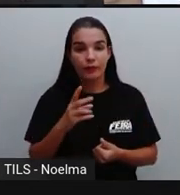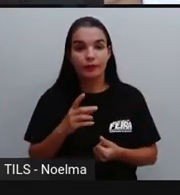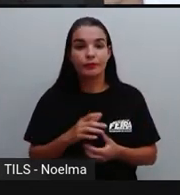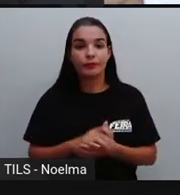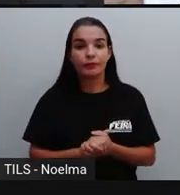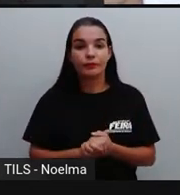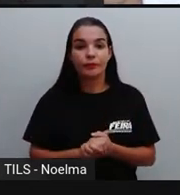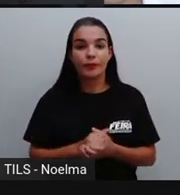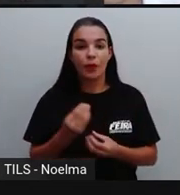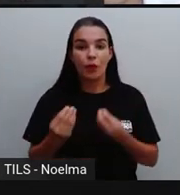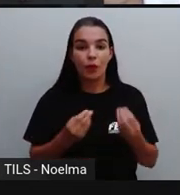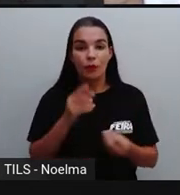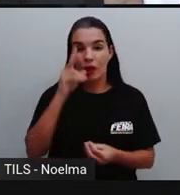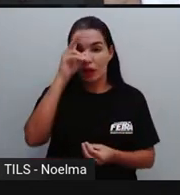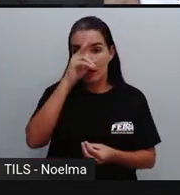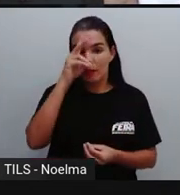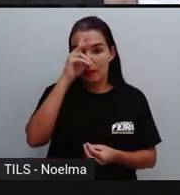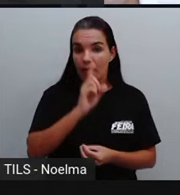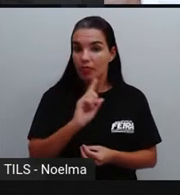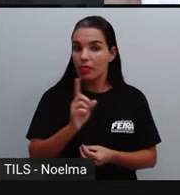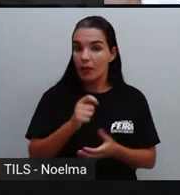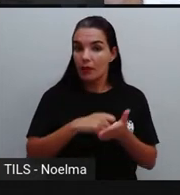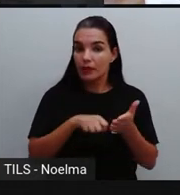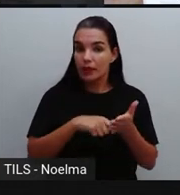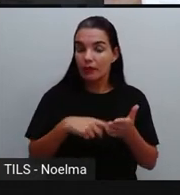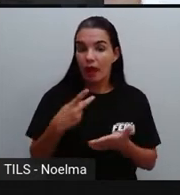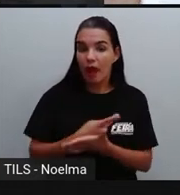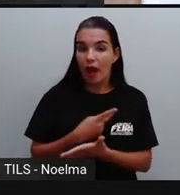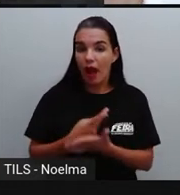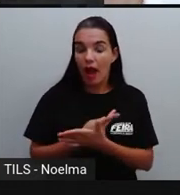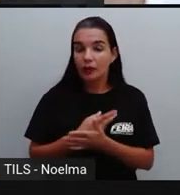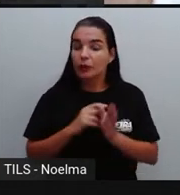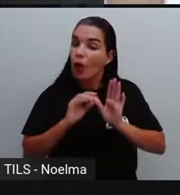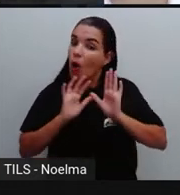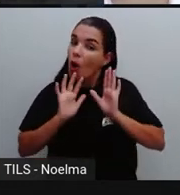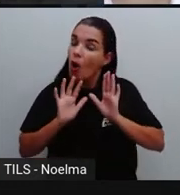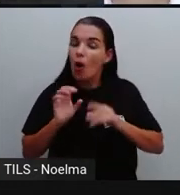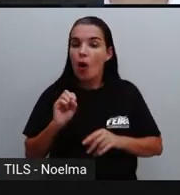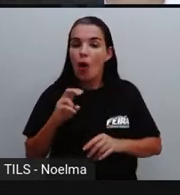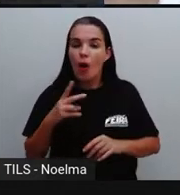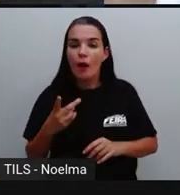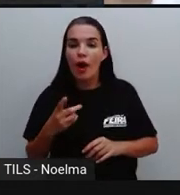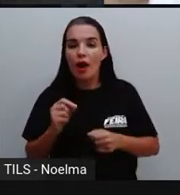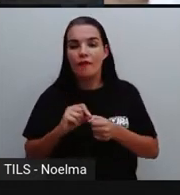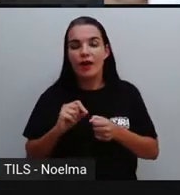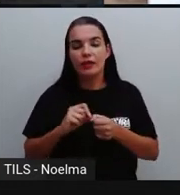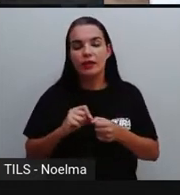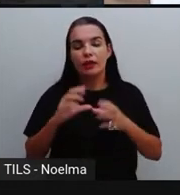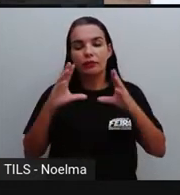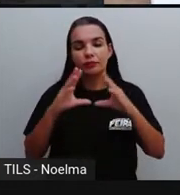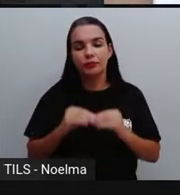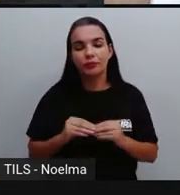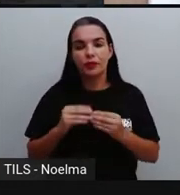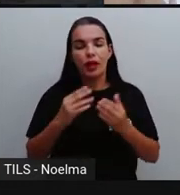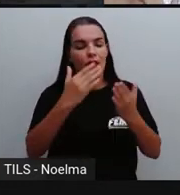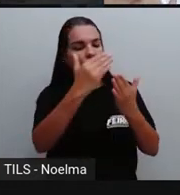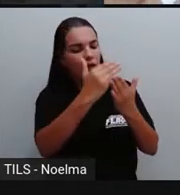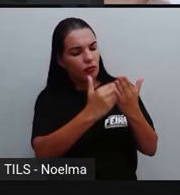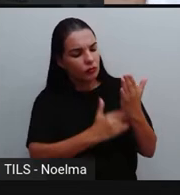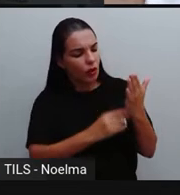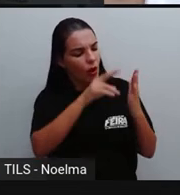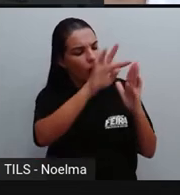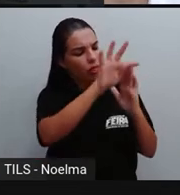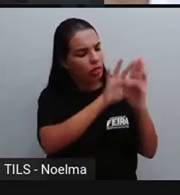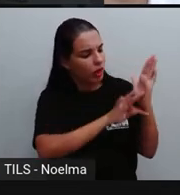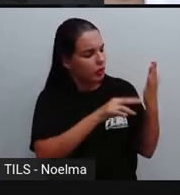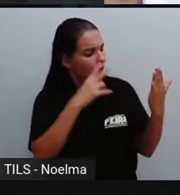me lembrar, para não escrever errado ou para fazer ali a revisão do meu texto, né? De repente,